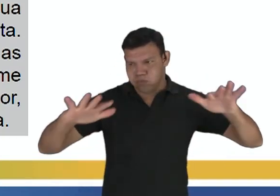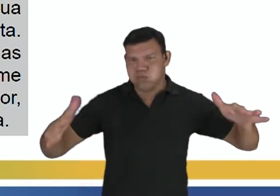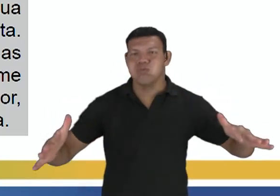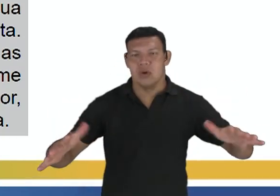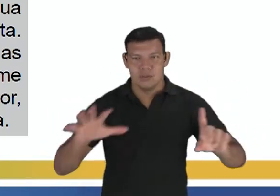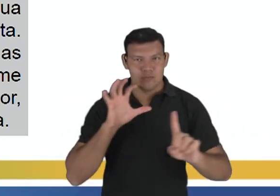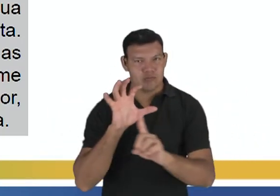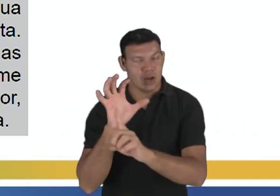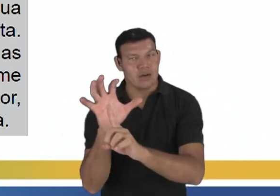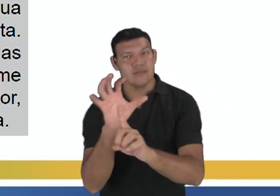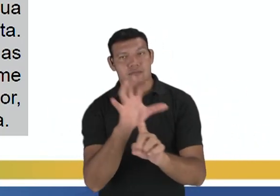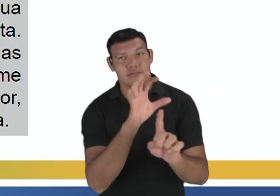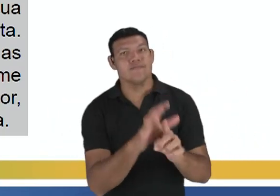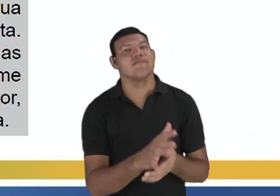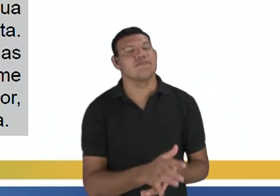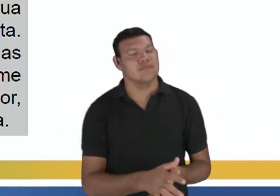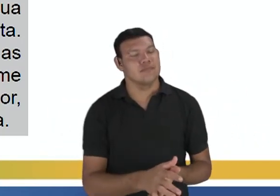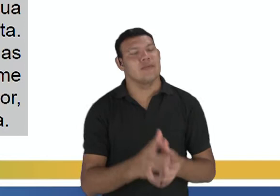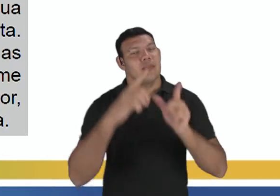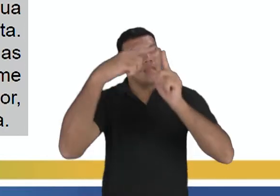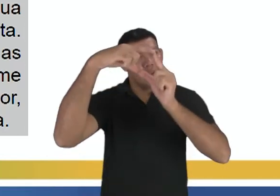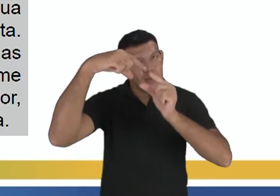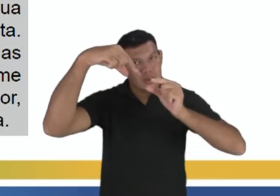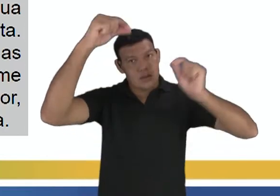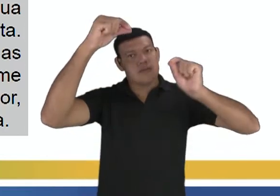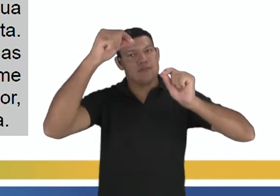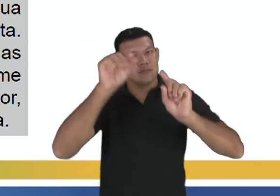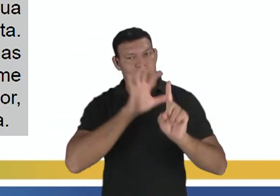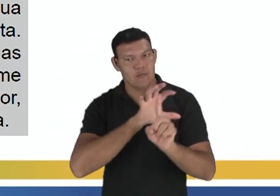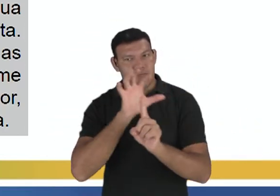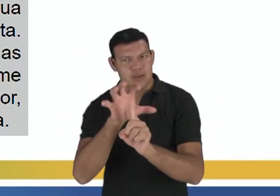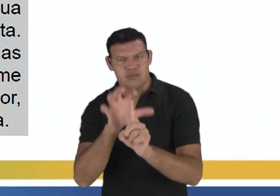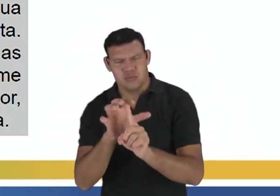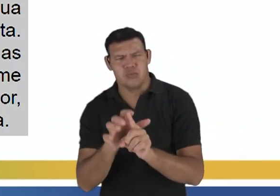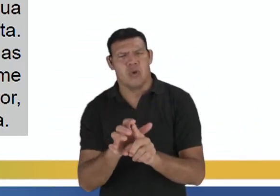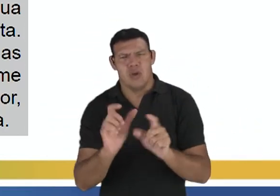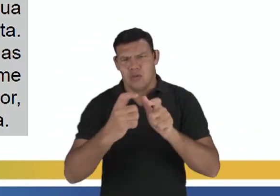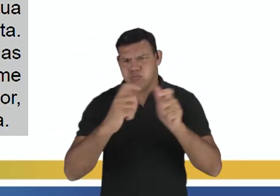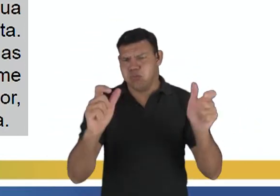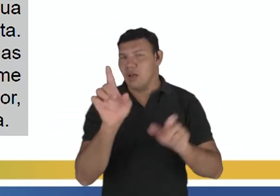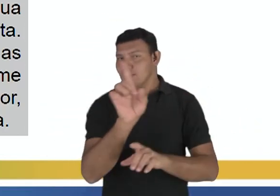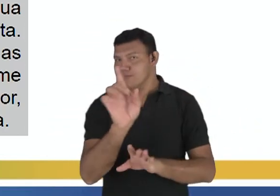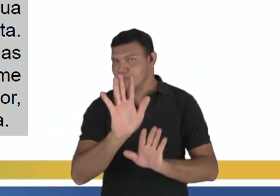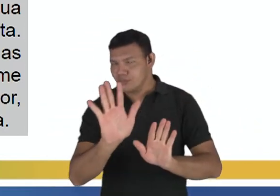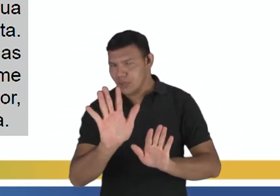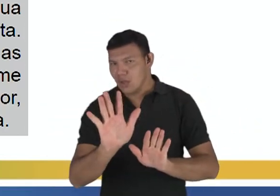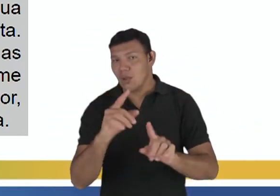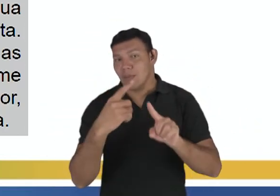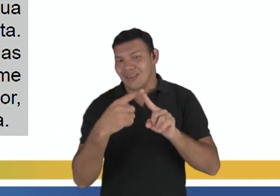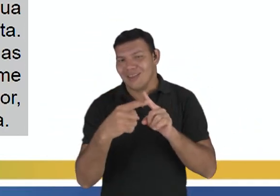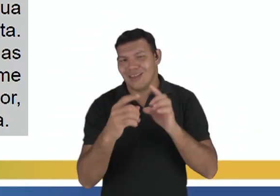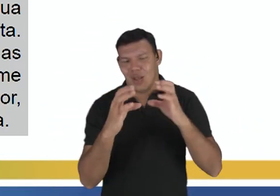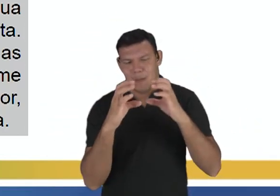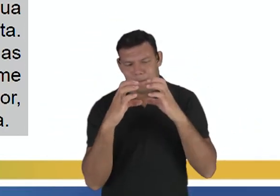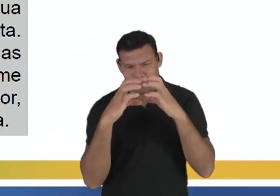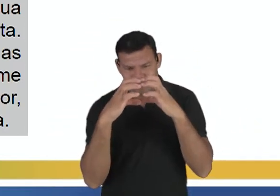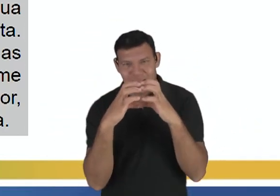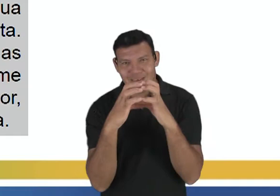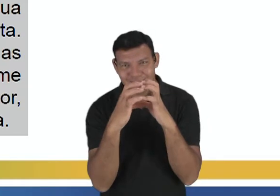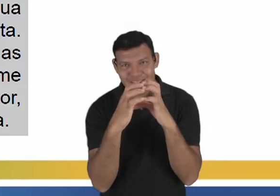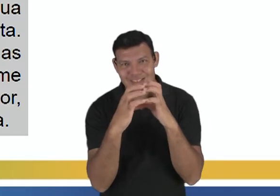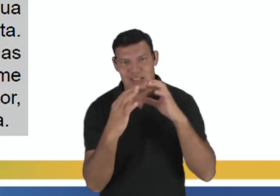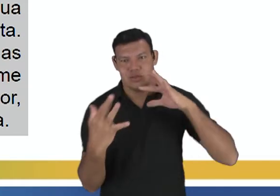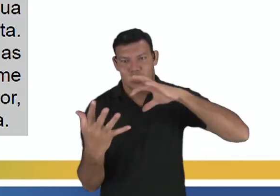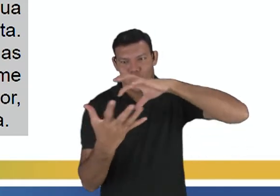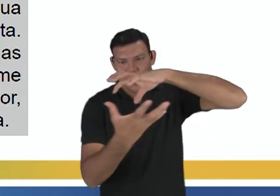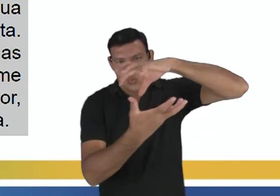é impactada. Então a Lua, ela exerce uma influência na Terra, tá? Essa influência não é tão grande porque a Lua, ela é muito menor que a Terra, então